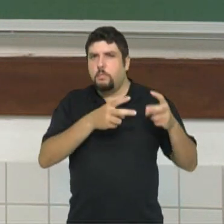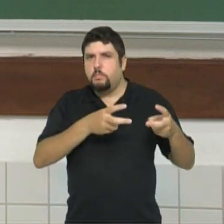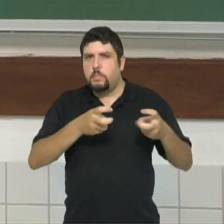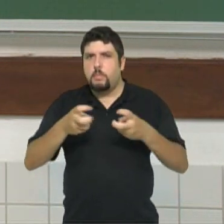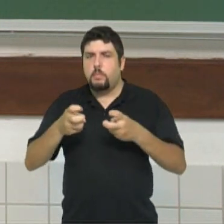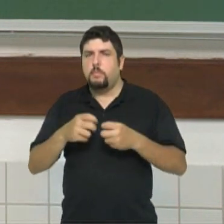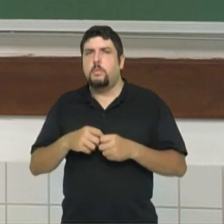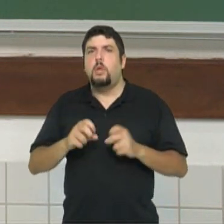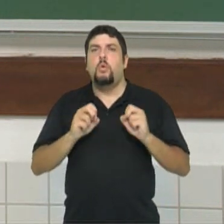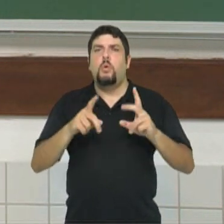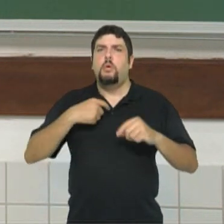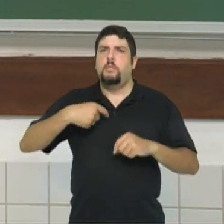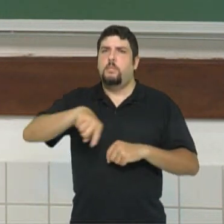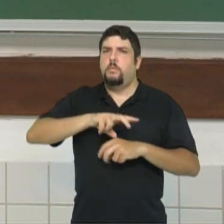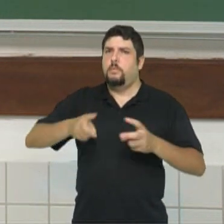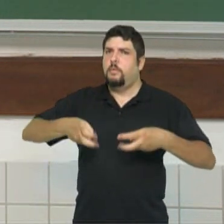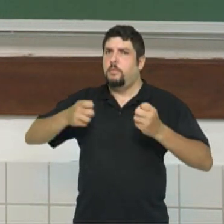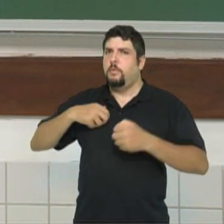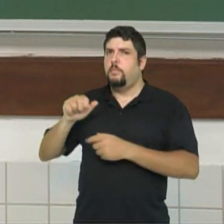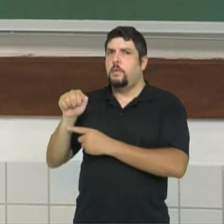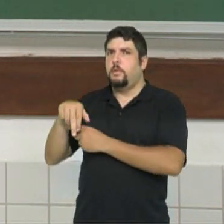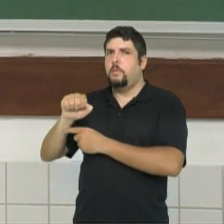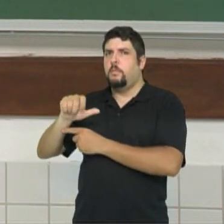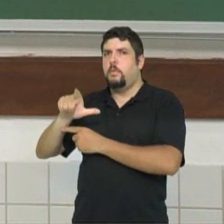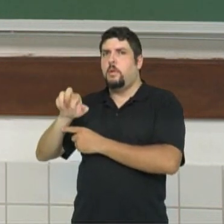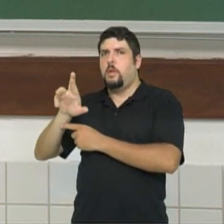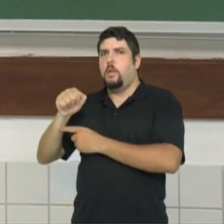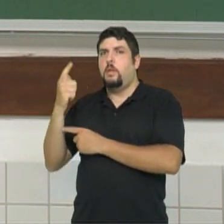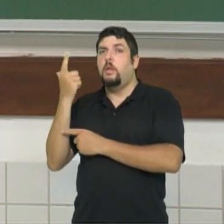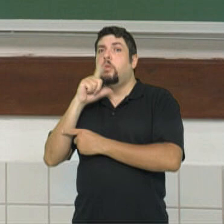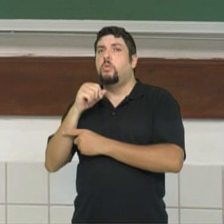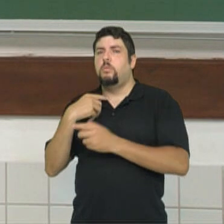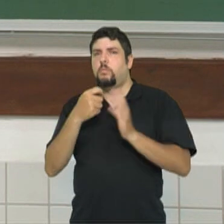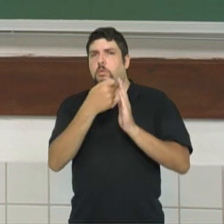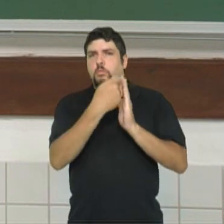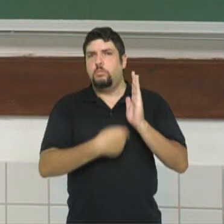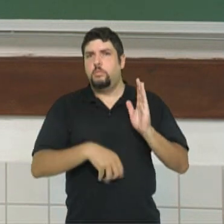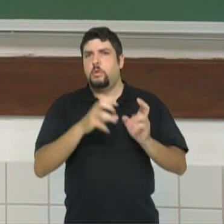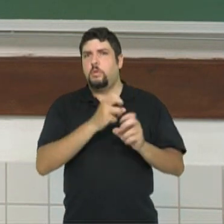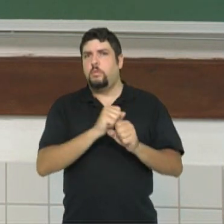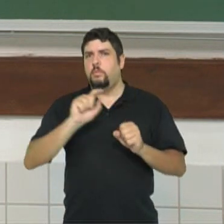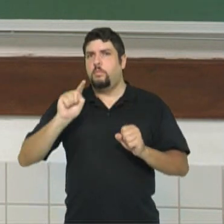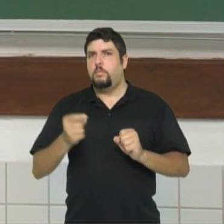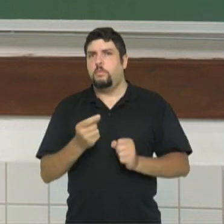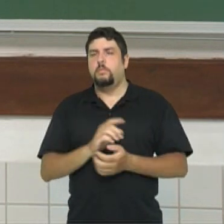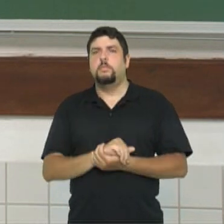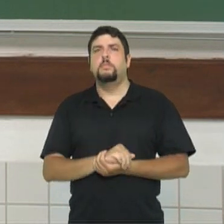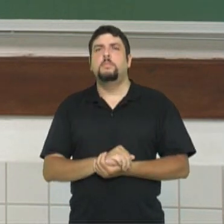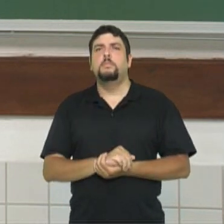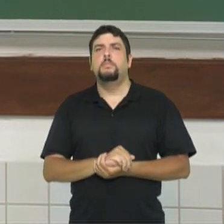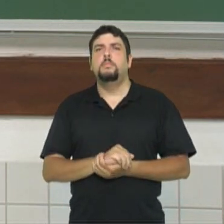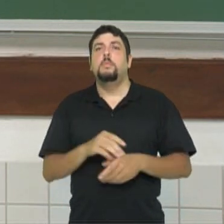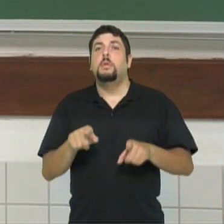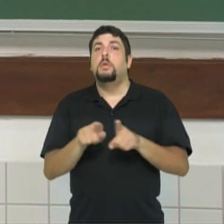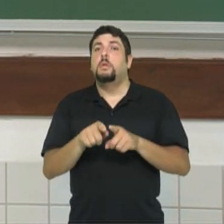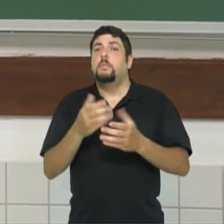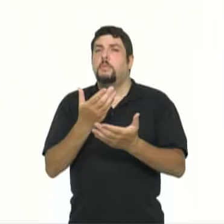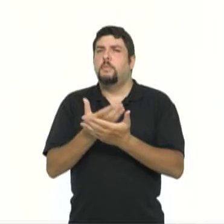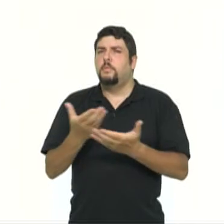percebemos, obviamente, que a Ana Clara conseguiu. Não é à toa que ela é uma redação nota 1000. E o que nós aprendemos mais nessa aula de